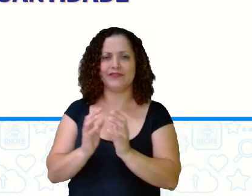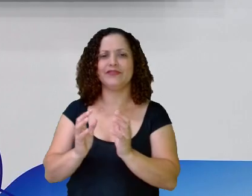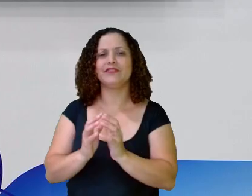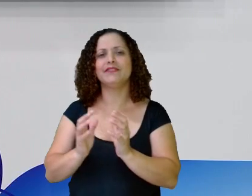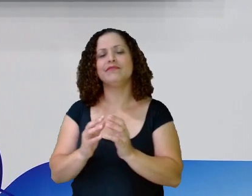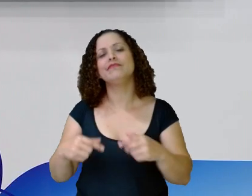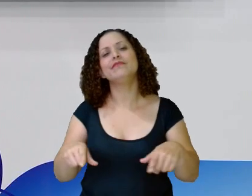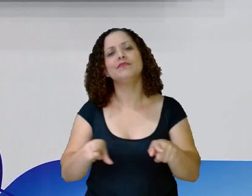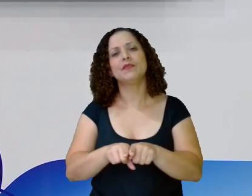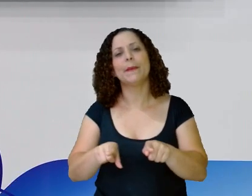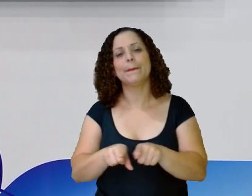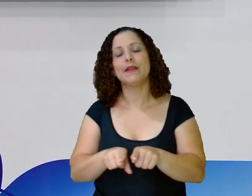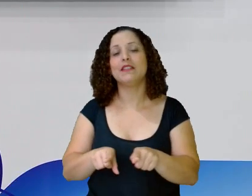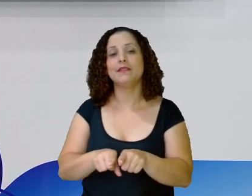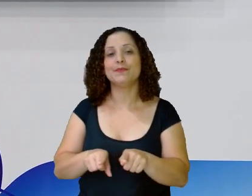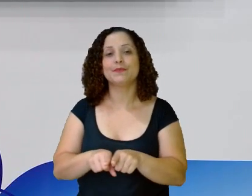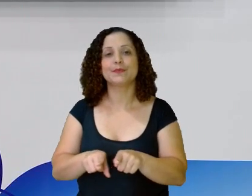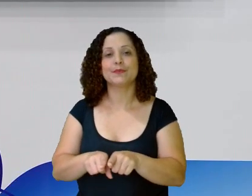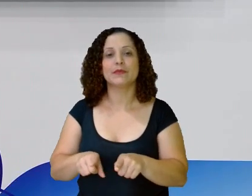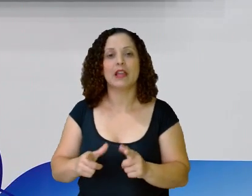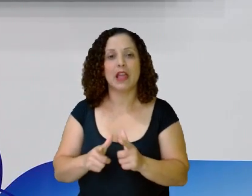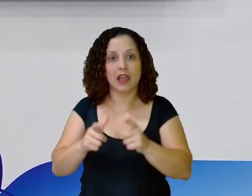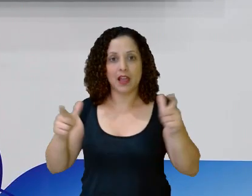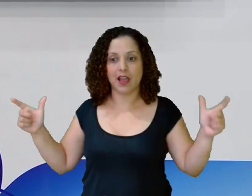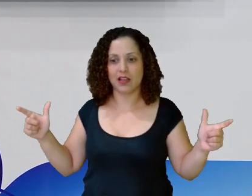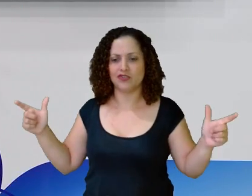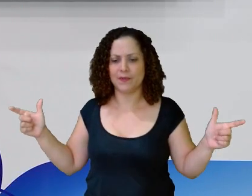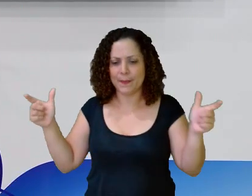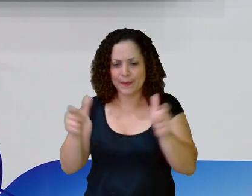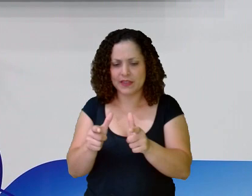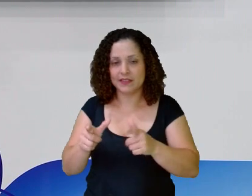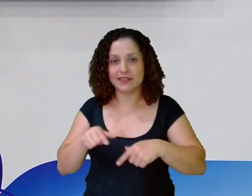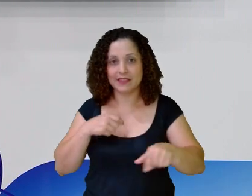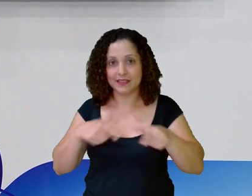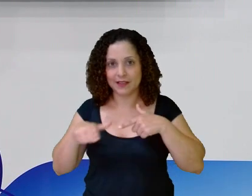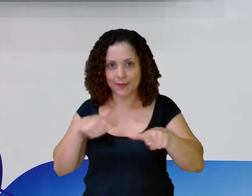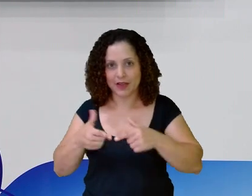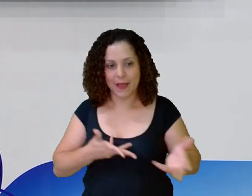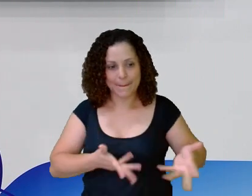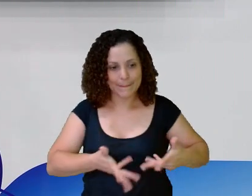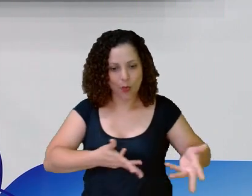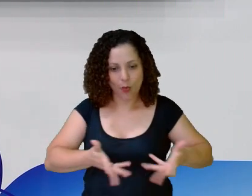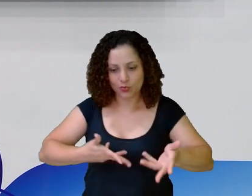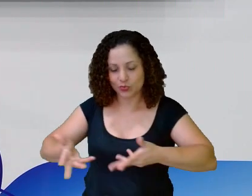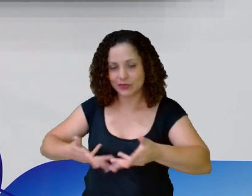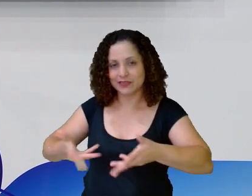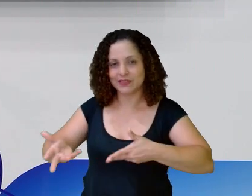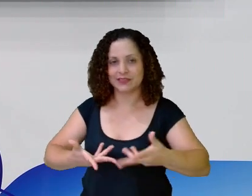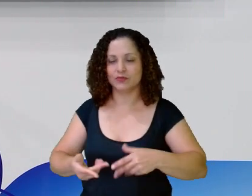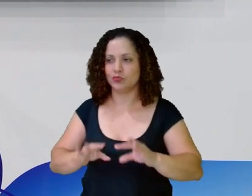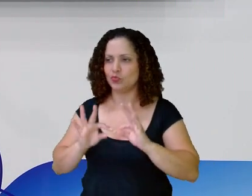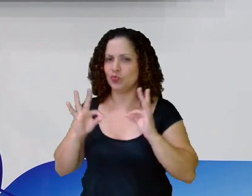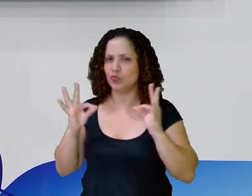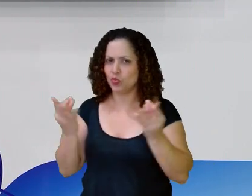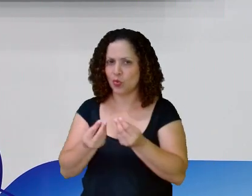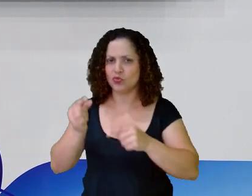grandes indústrias que trabalham justamente na produção. Todos esses materiais que a